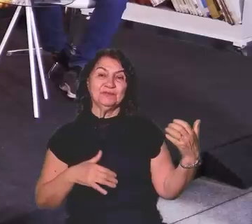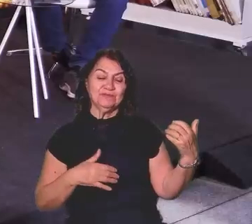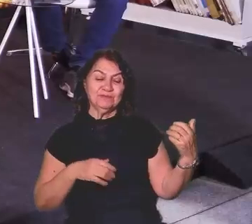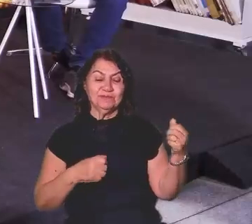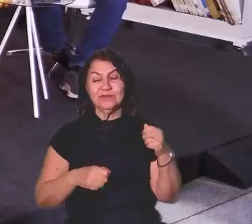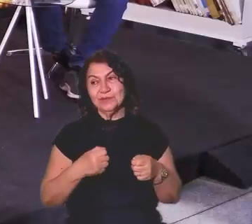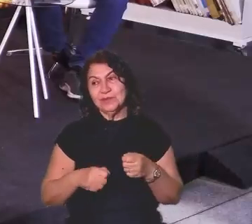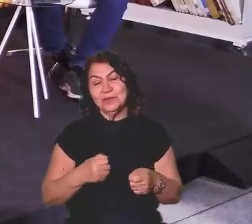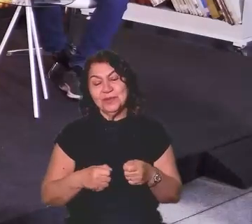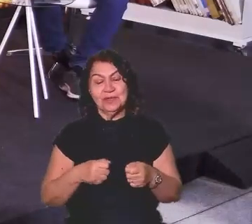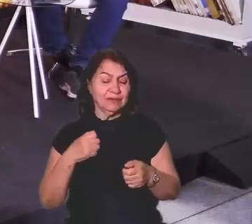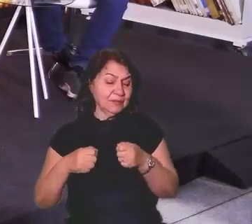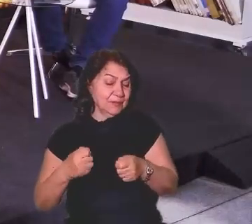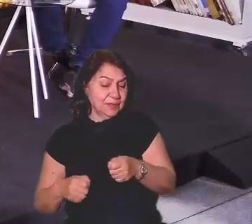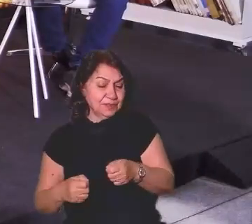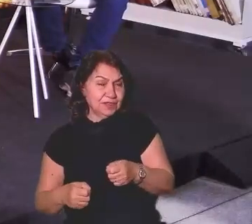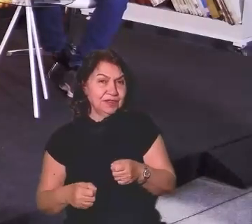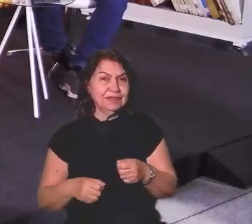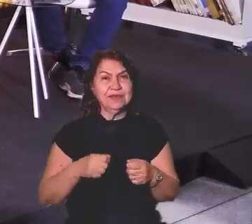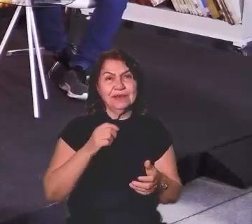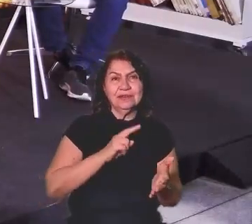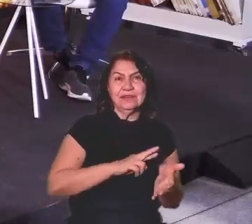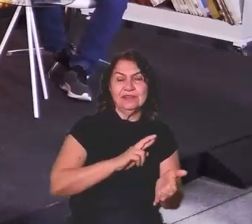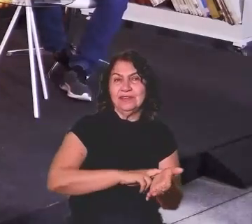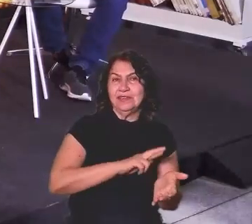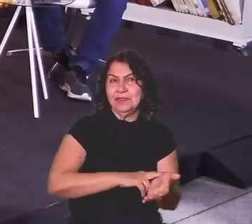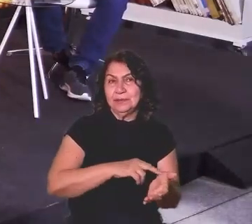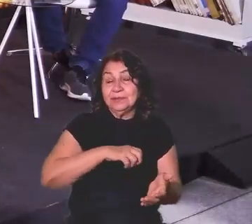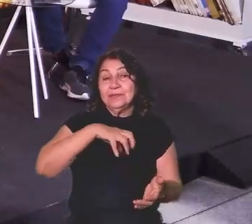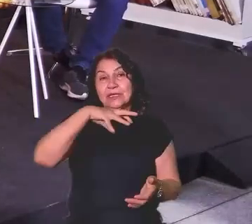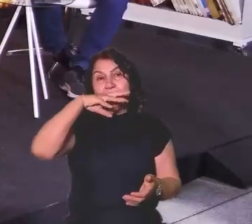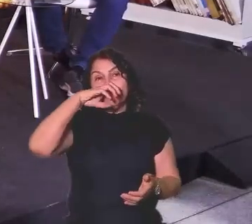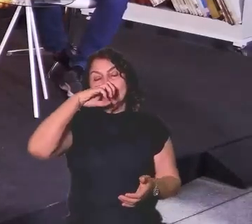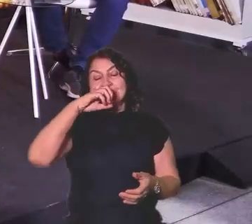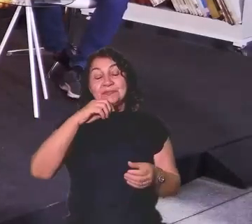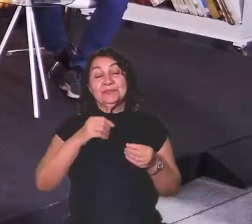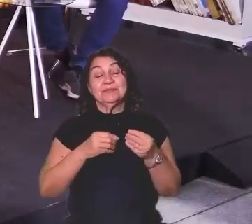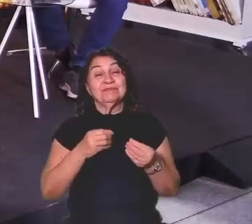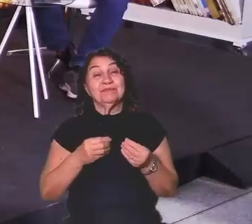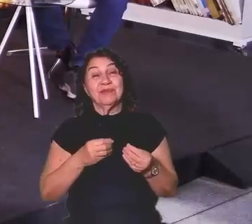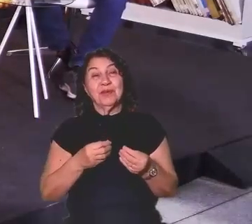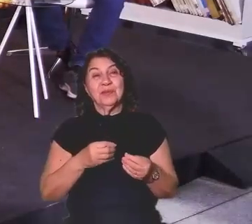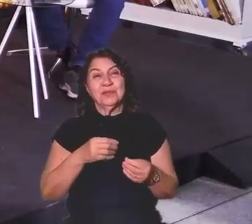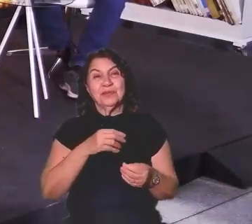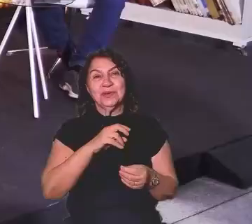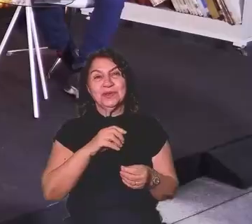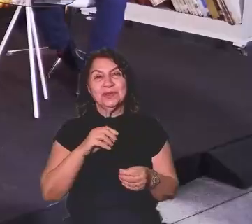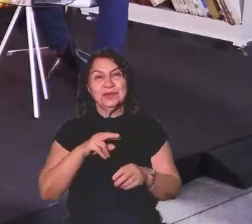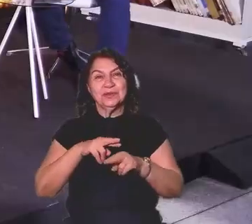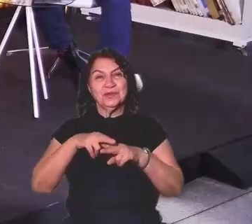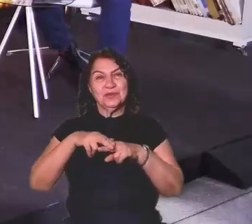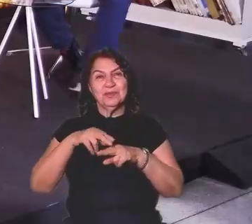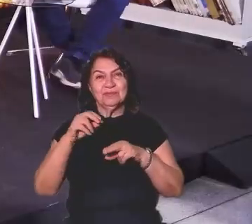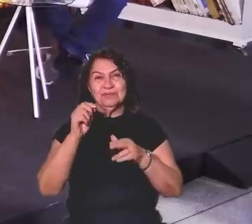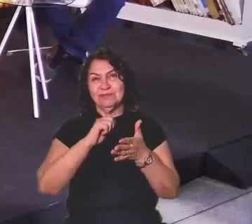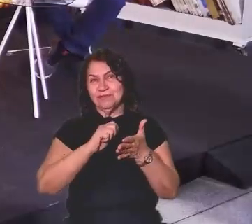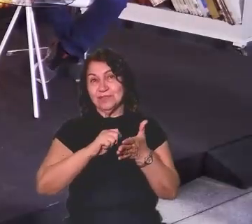coletivo? Uma batida, ritmo, respiro? Traduz o que Drummond escreveu.